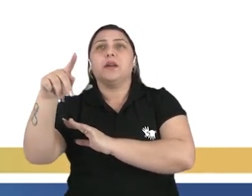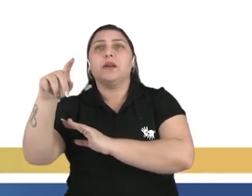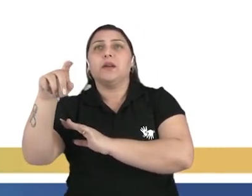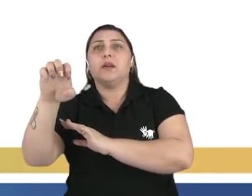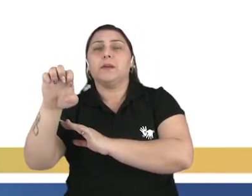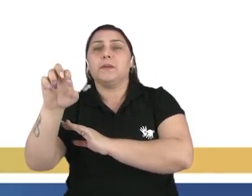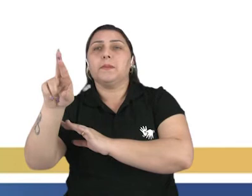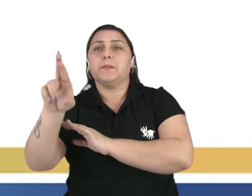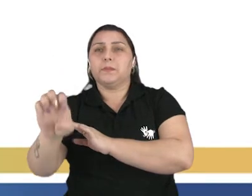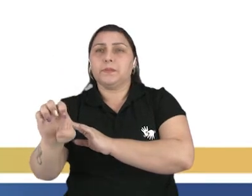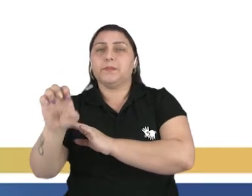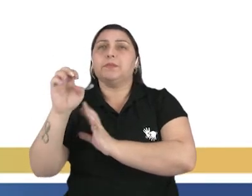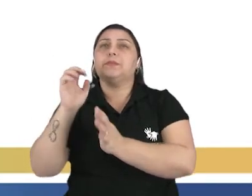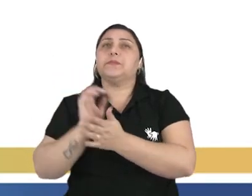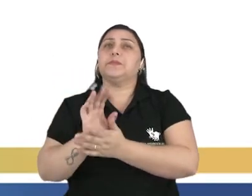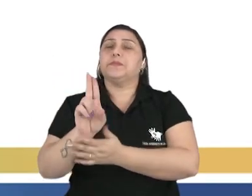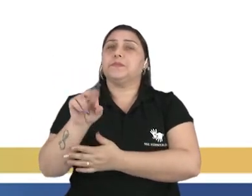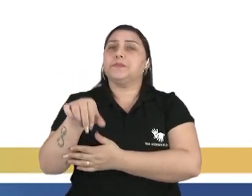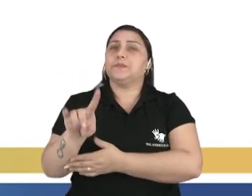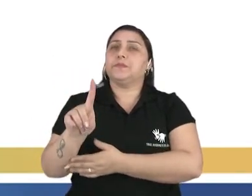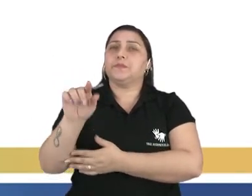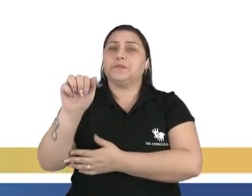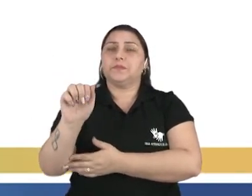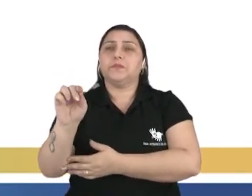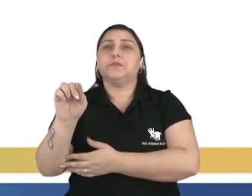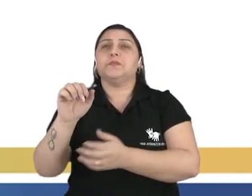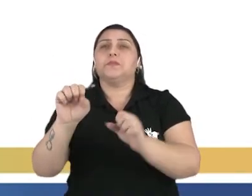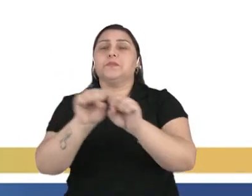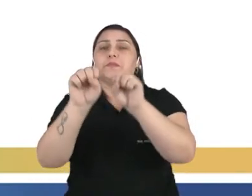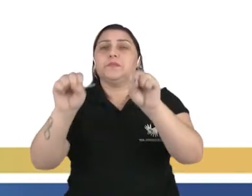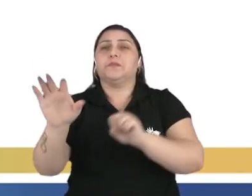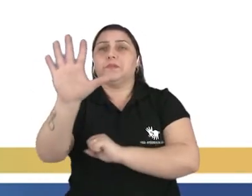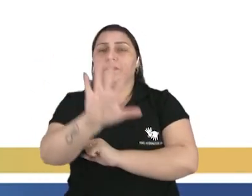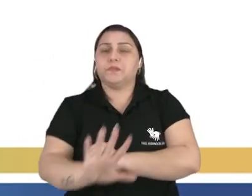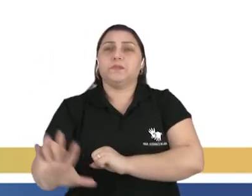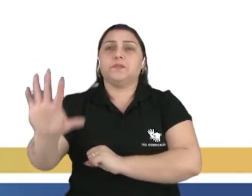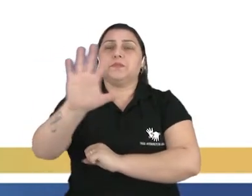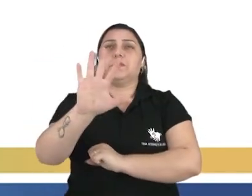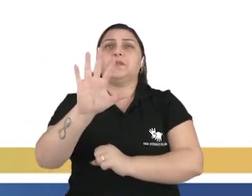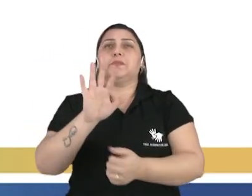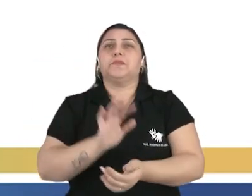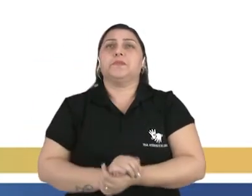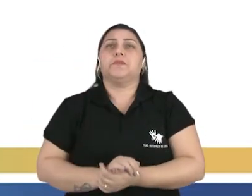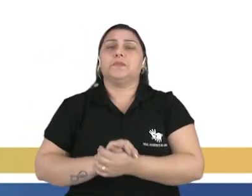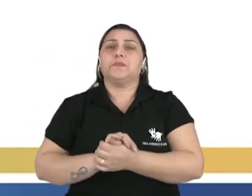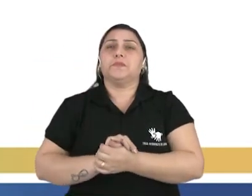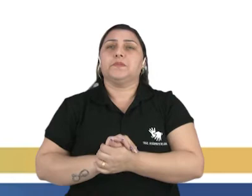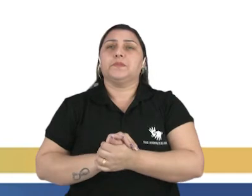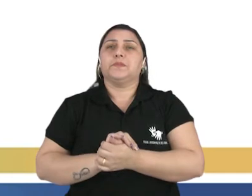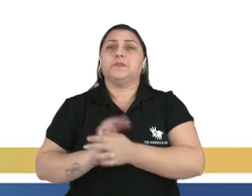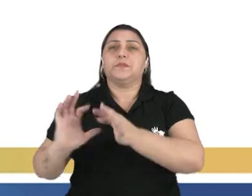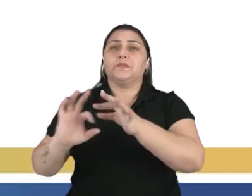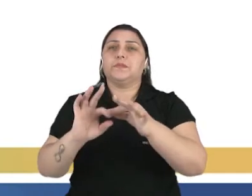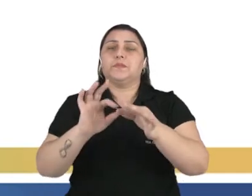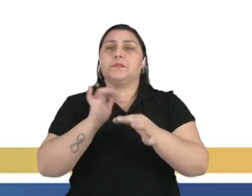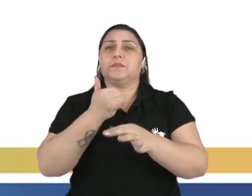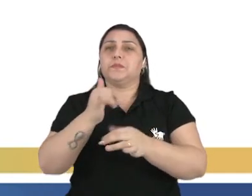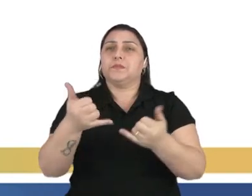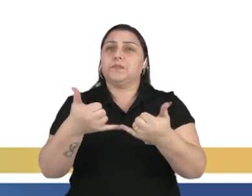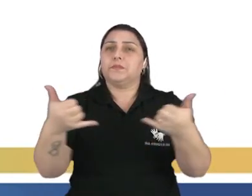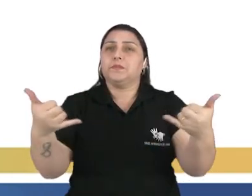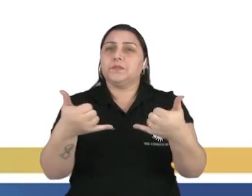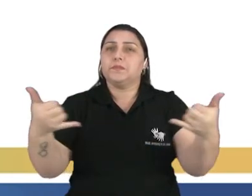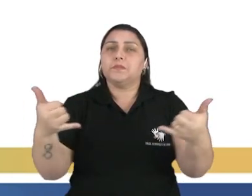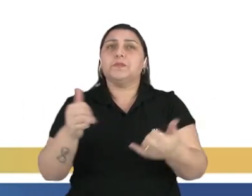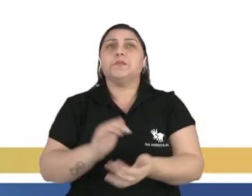Foi dado a unidade no Sistema Internacional de Unidades, né, a corrente elétrica nós chamamos de